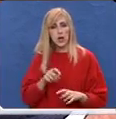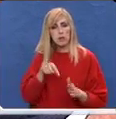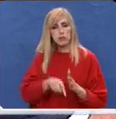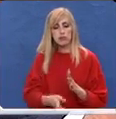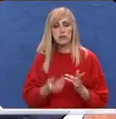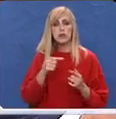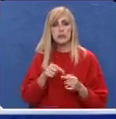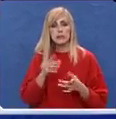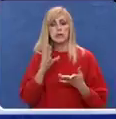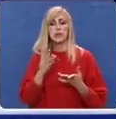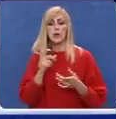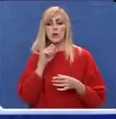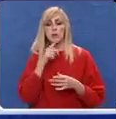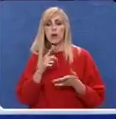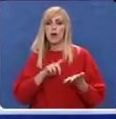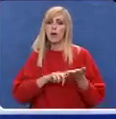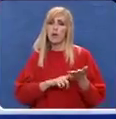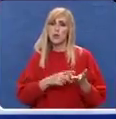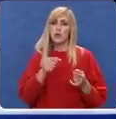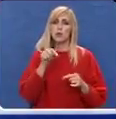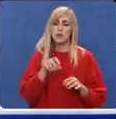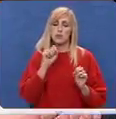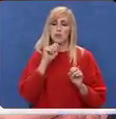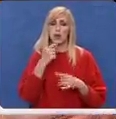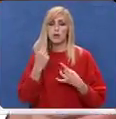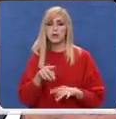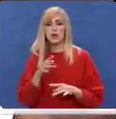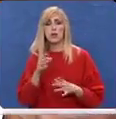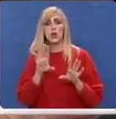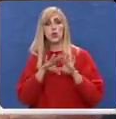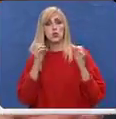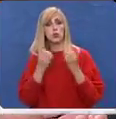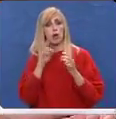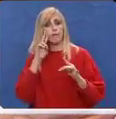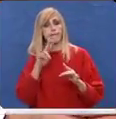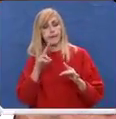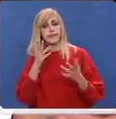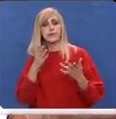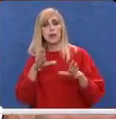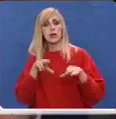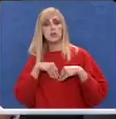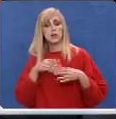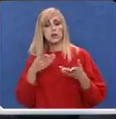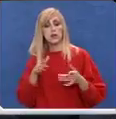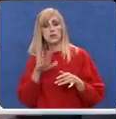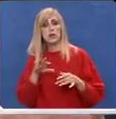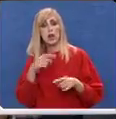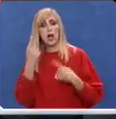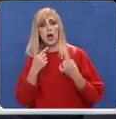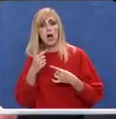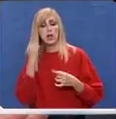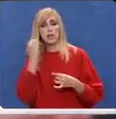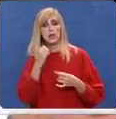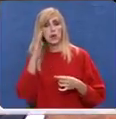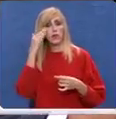normal existirem indícios impressões digitais até do ponto de vista social e admitindo o cenário do que alguém matou poder